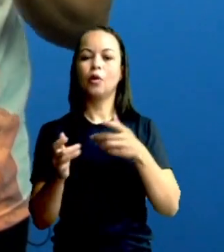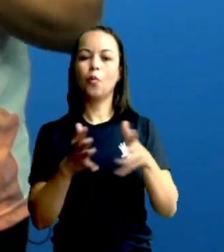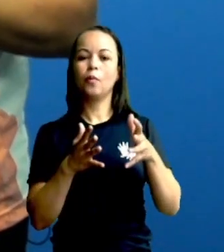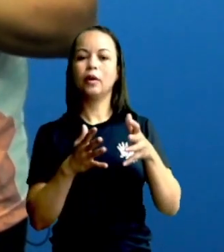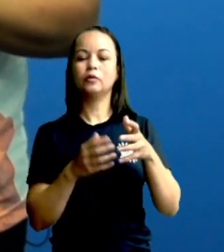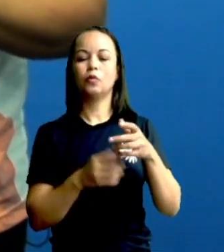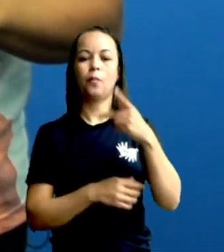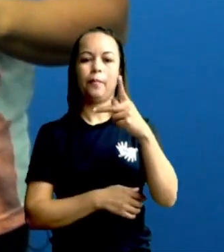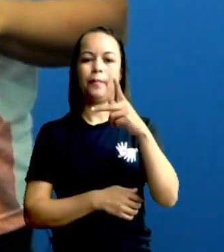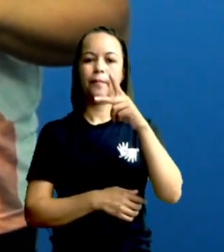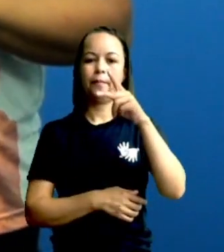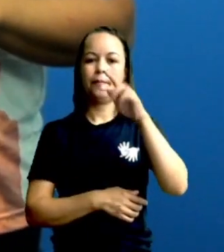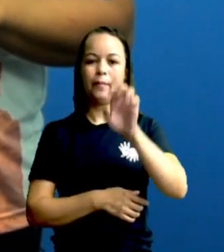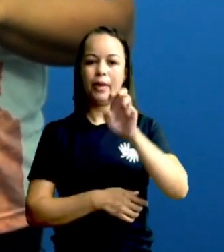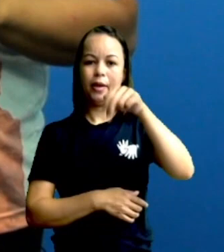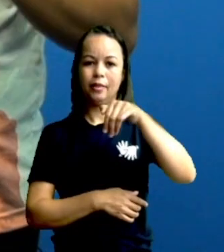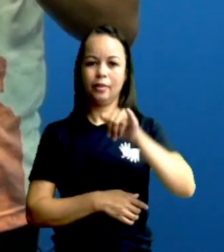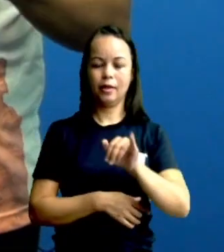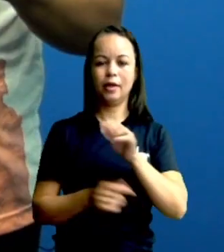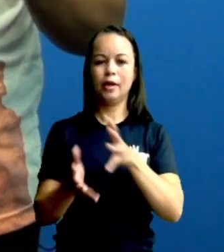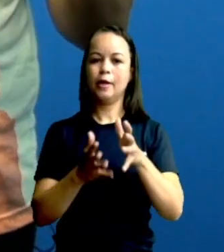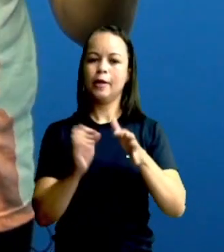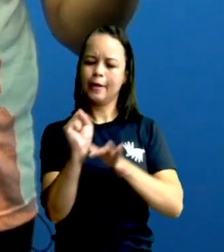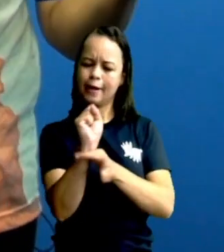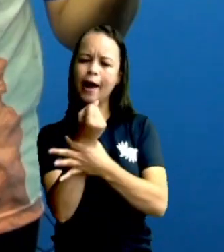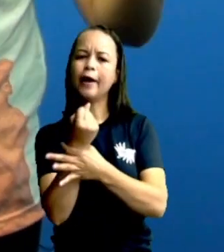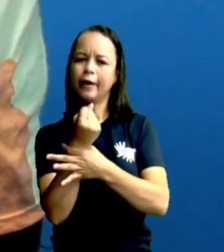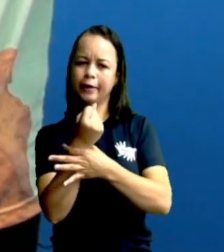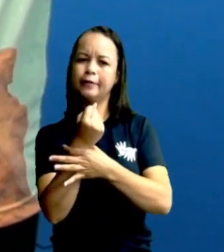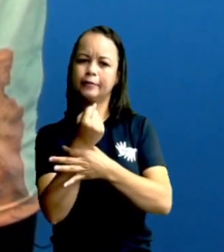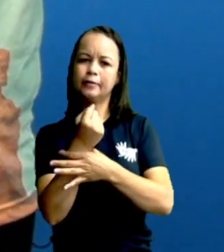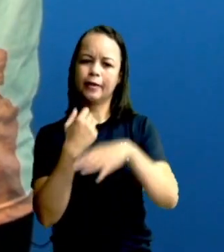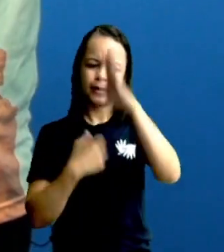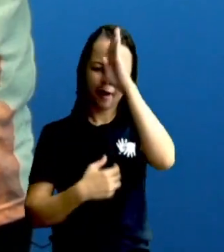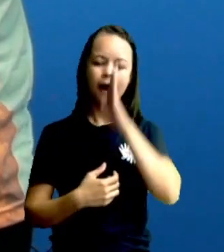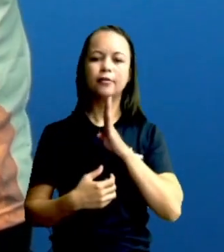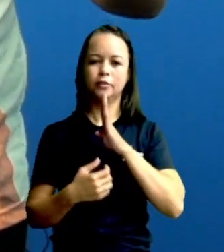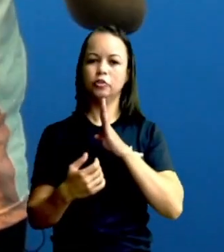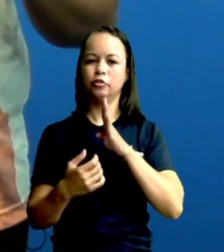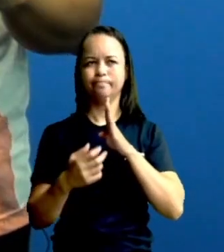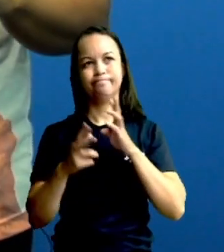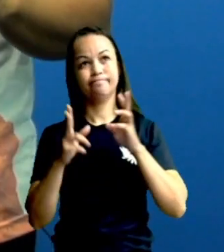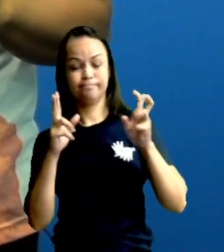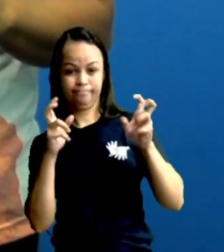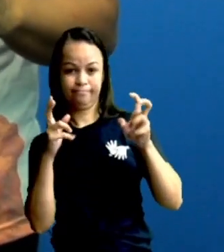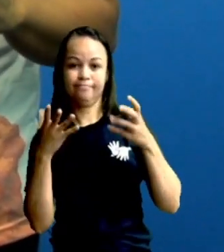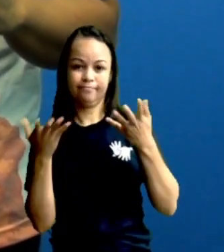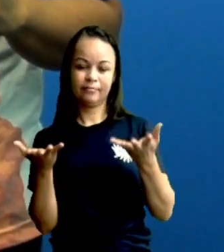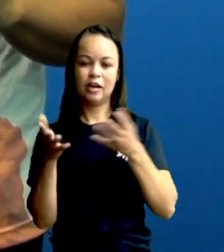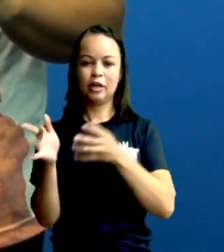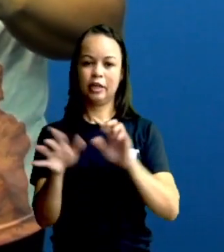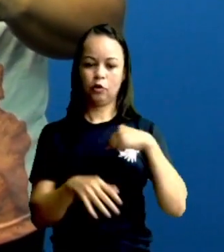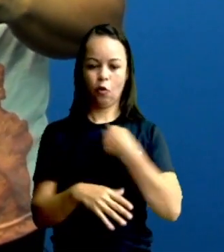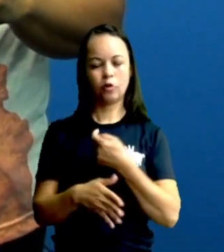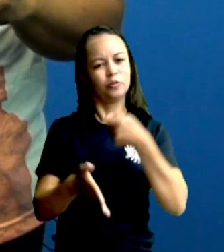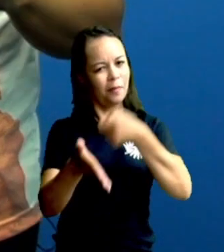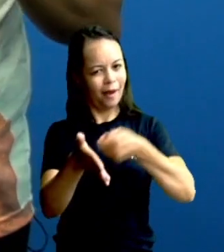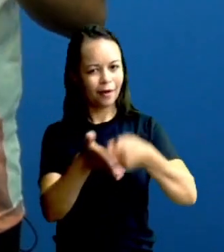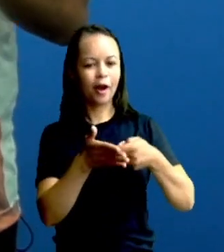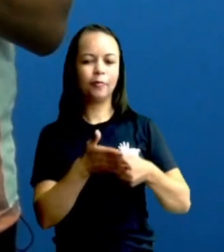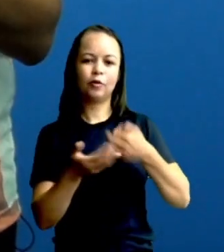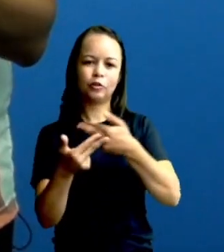o PNI, garante também gratuitamente, entre aspas, porque a gente paga com os nossos